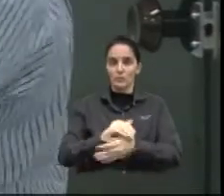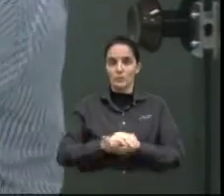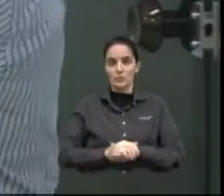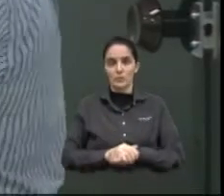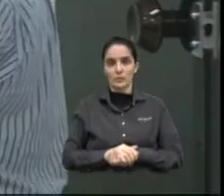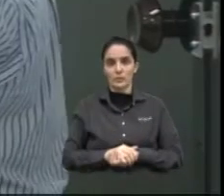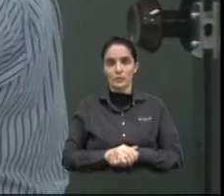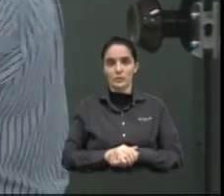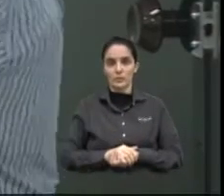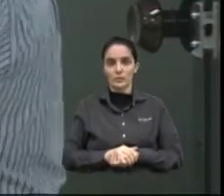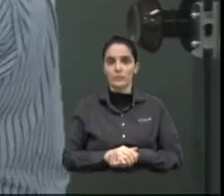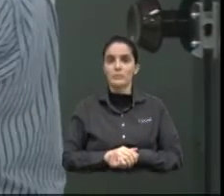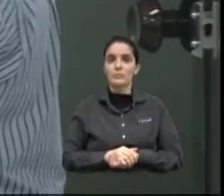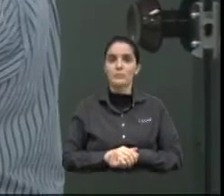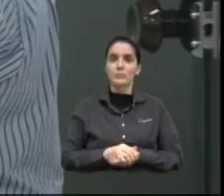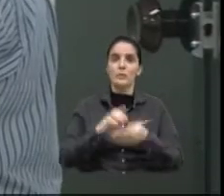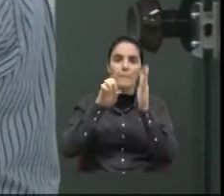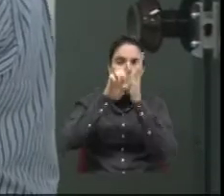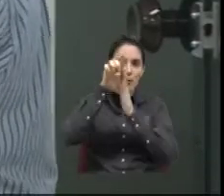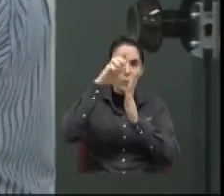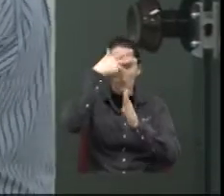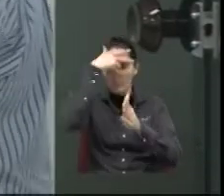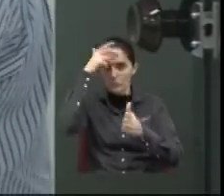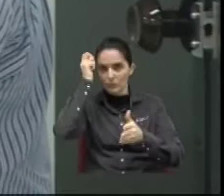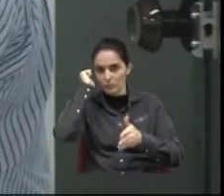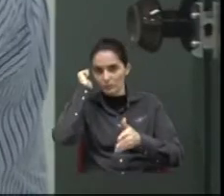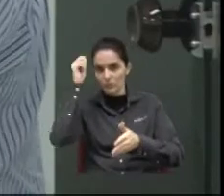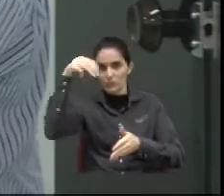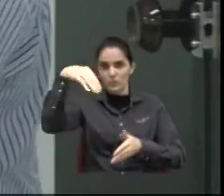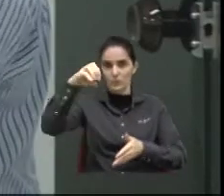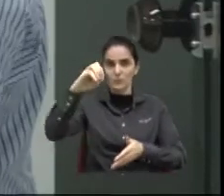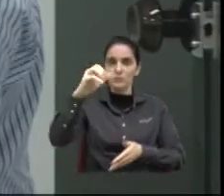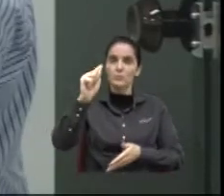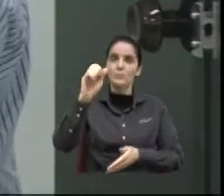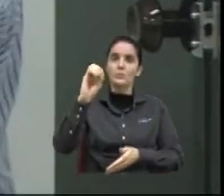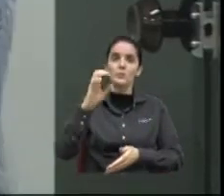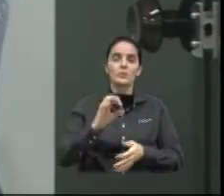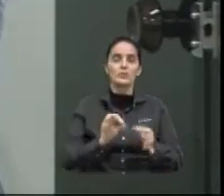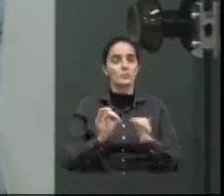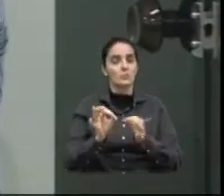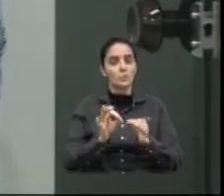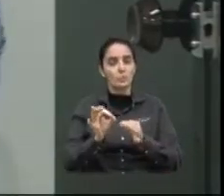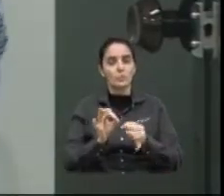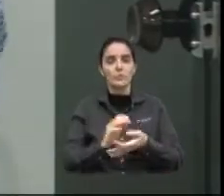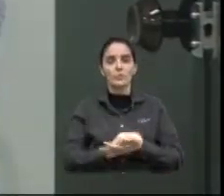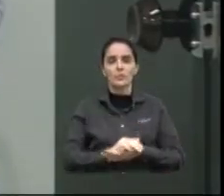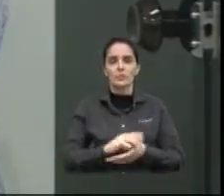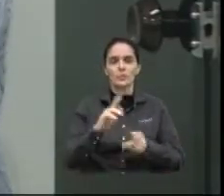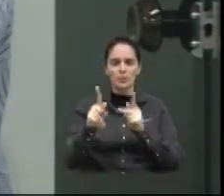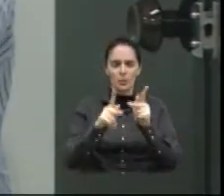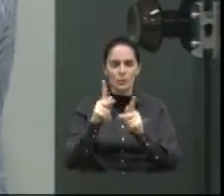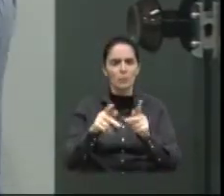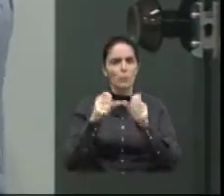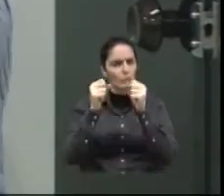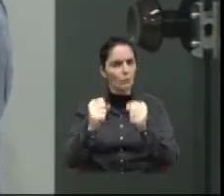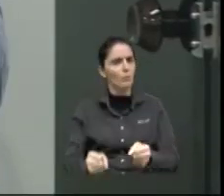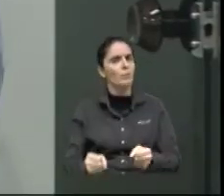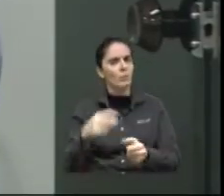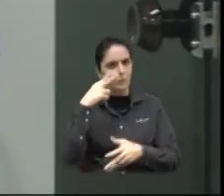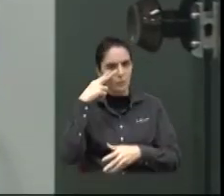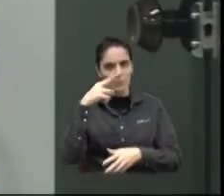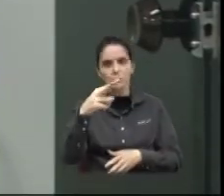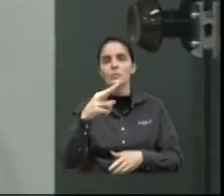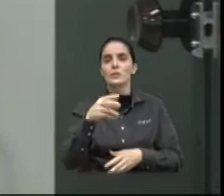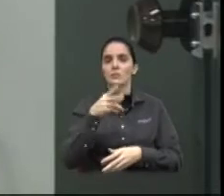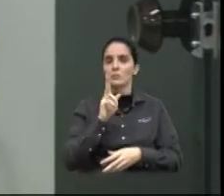discute requerimentos moções os projetos que têm a participação que o povo pode gosta de acompanhar vai ser